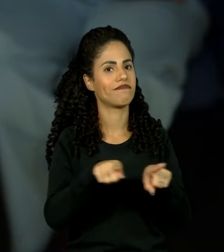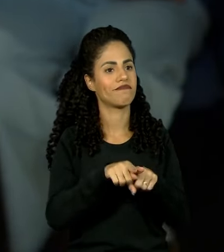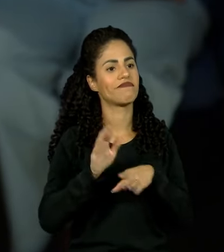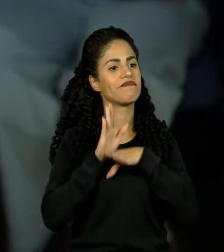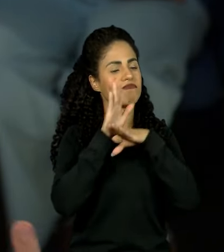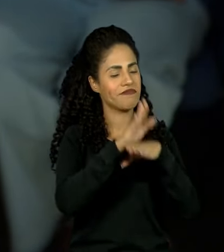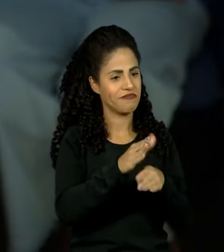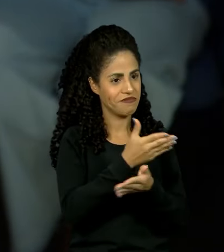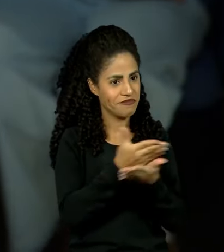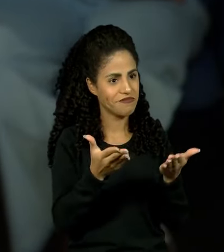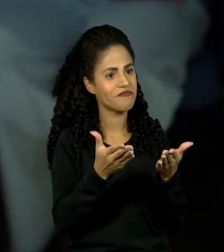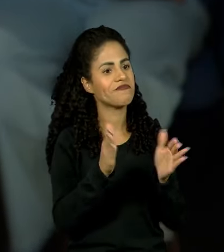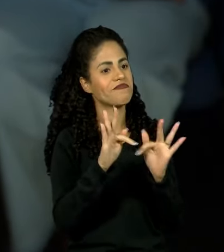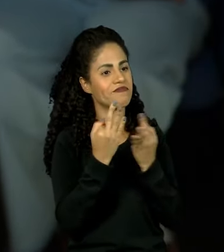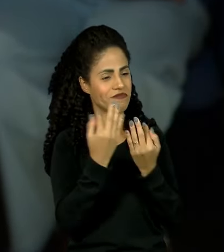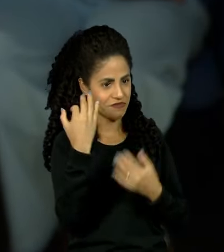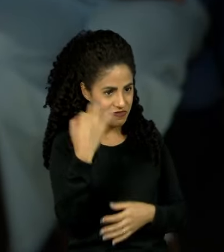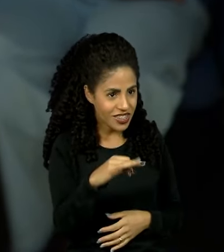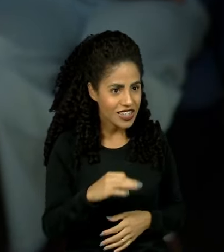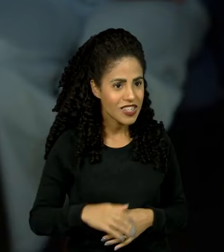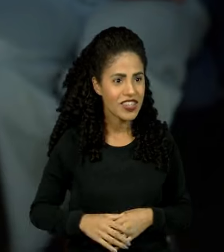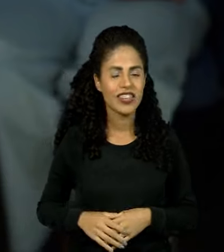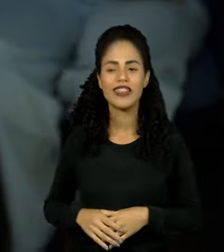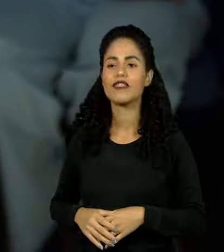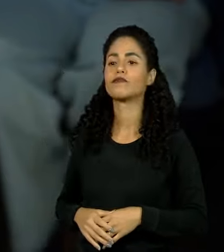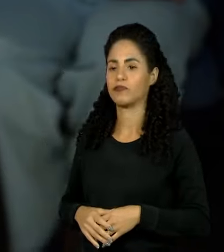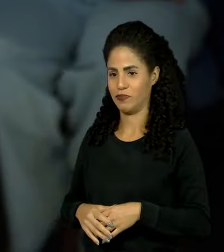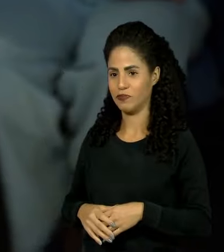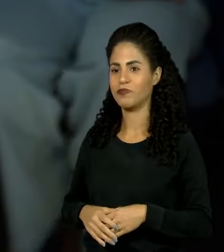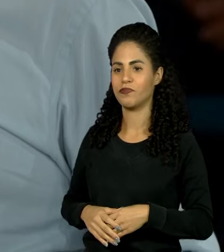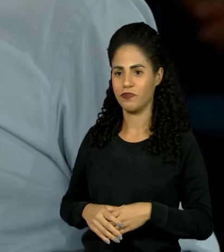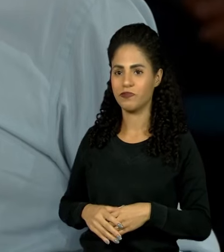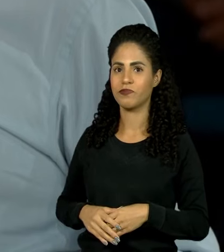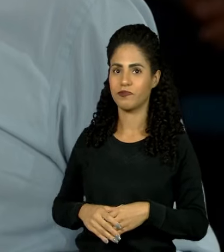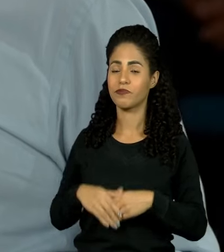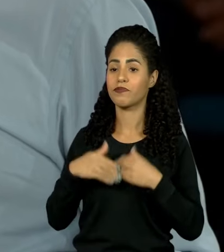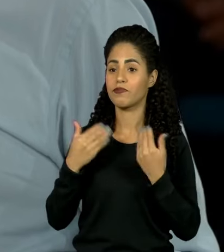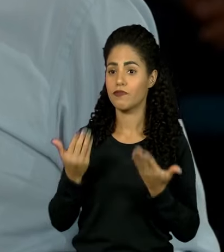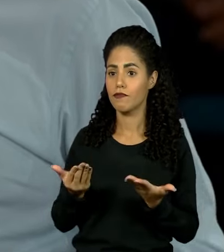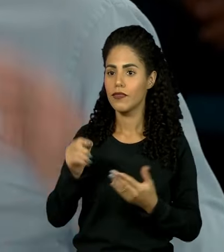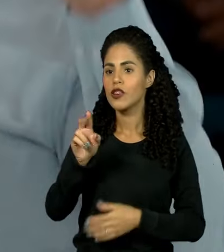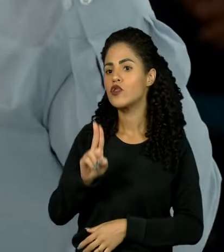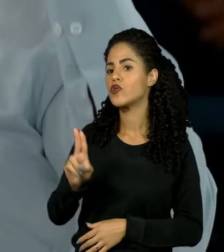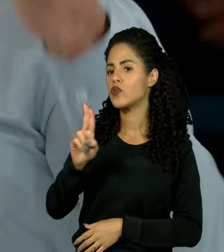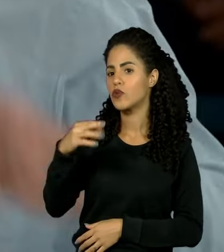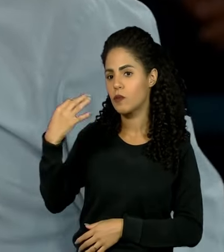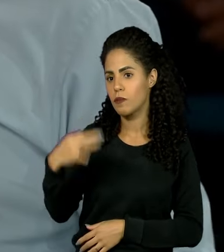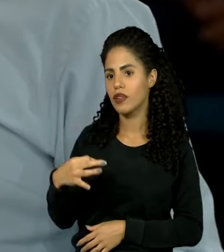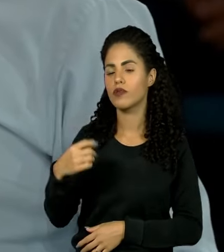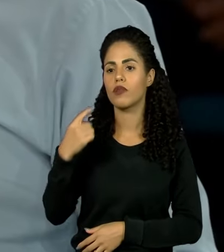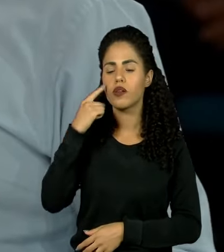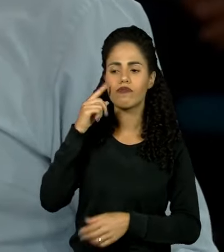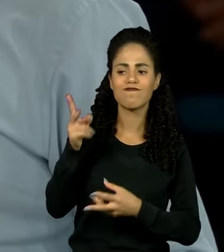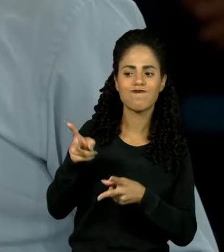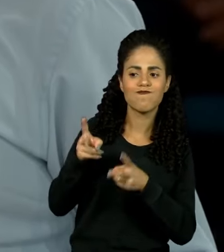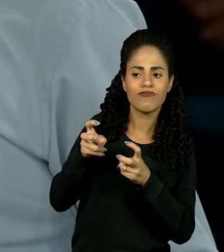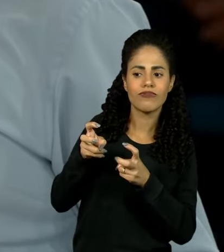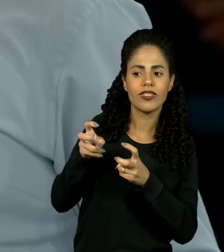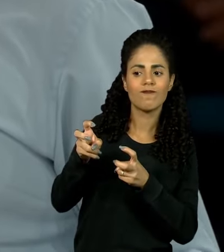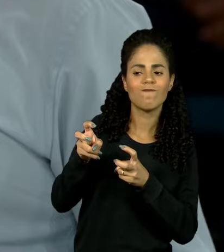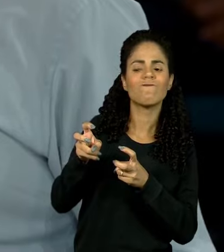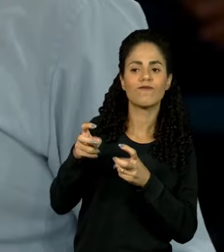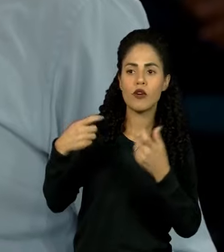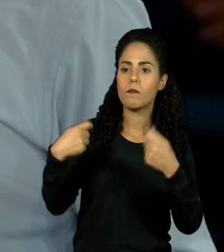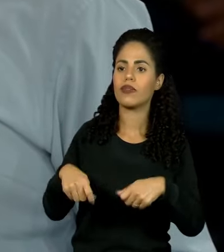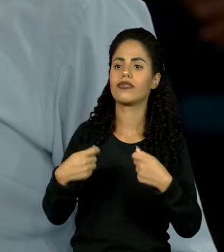ajudar essas pessoas a terem autonomia né queir então sanita Eh você usou um termo e que é a escuta nós temos que